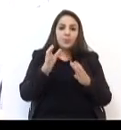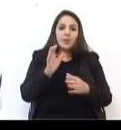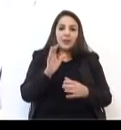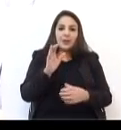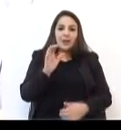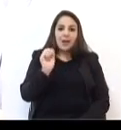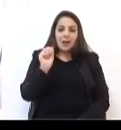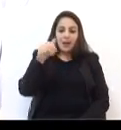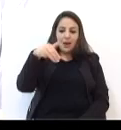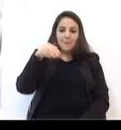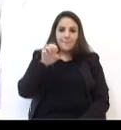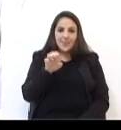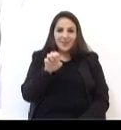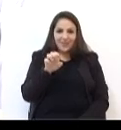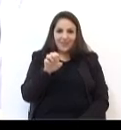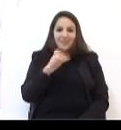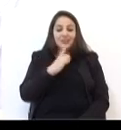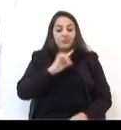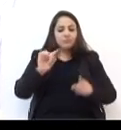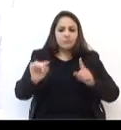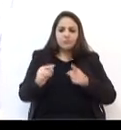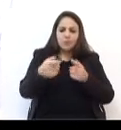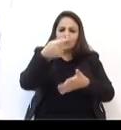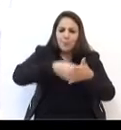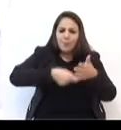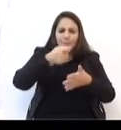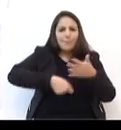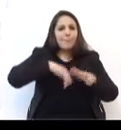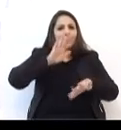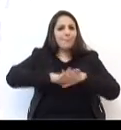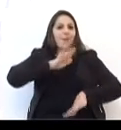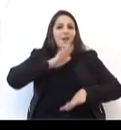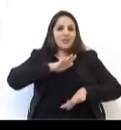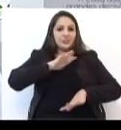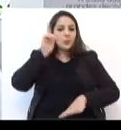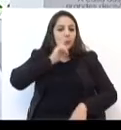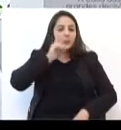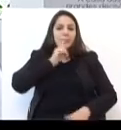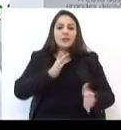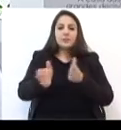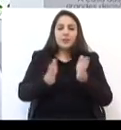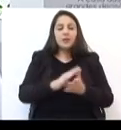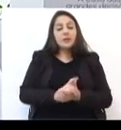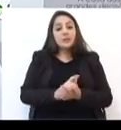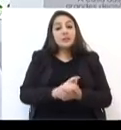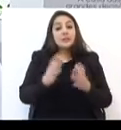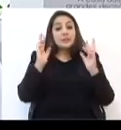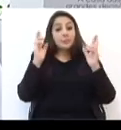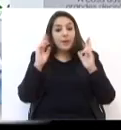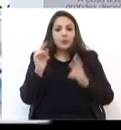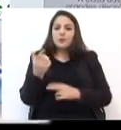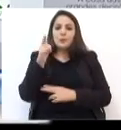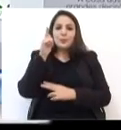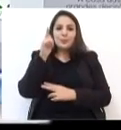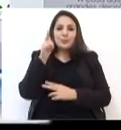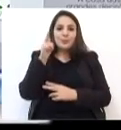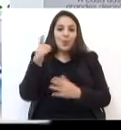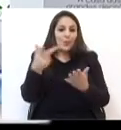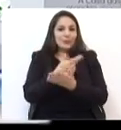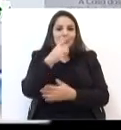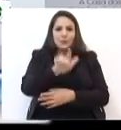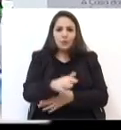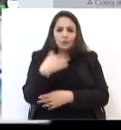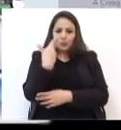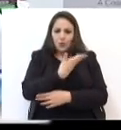AME tem o desafio de lutar por mais condições de acessibilidade. Que não se repita e os nossos filhos tenham o mesmo direito